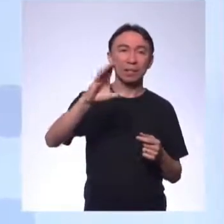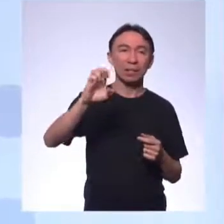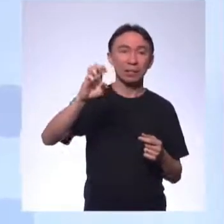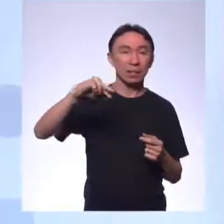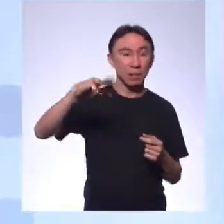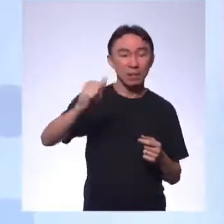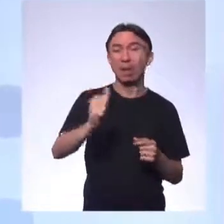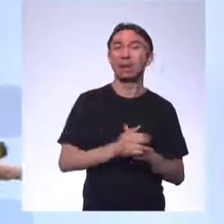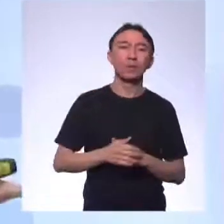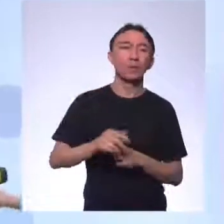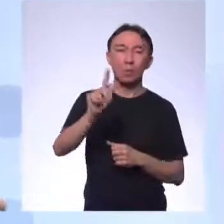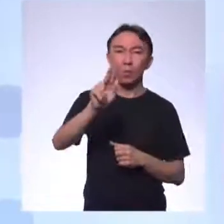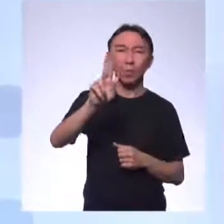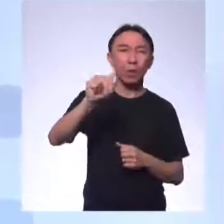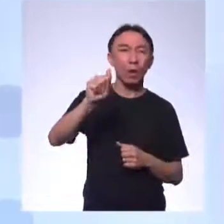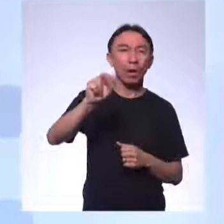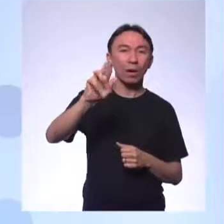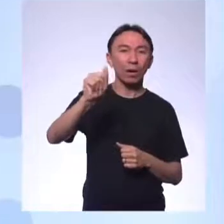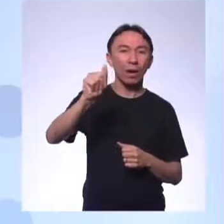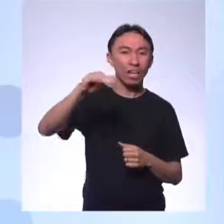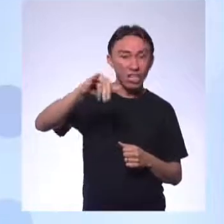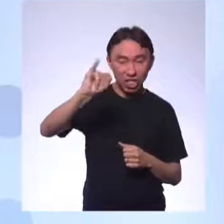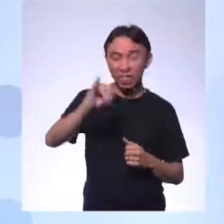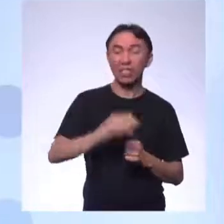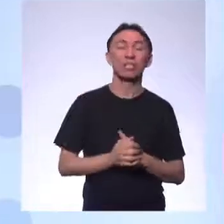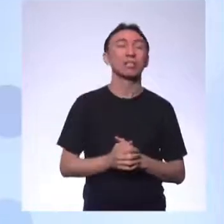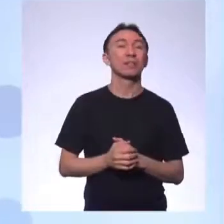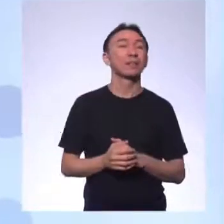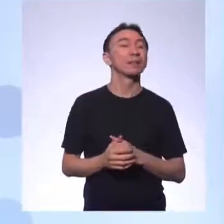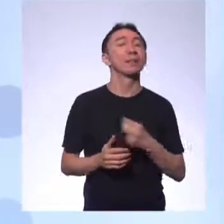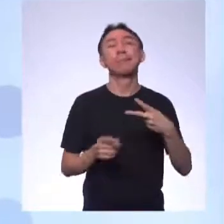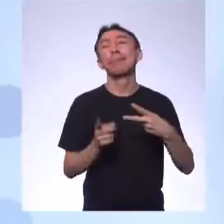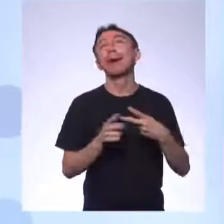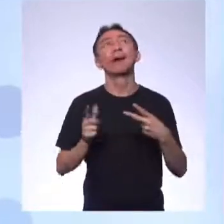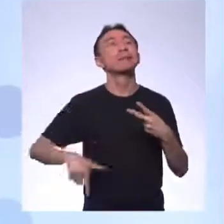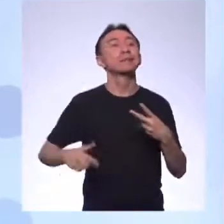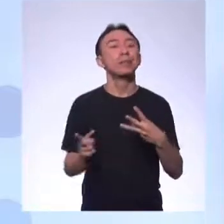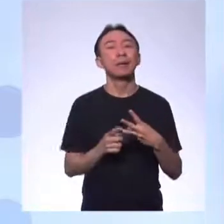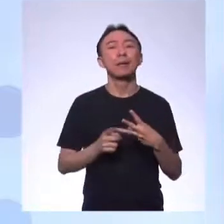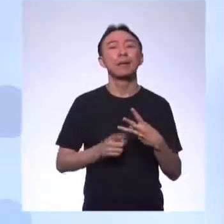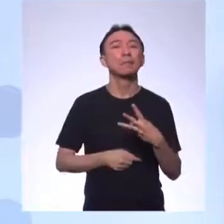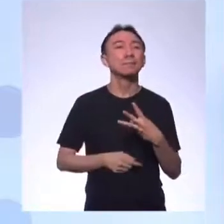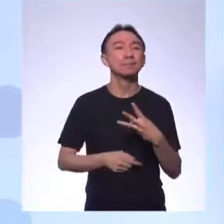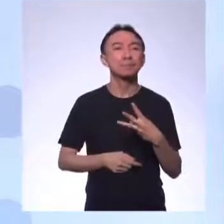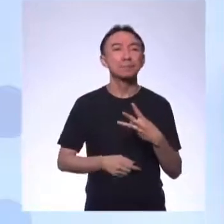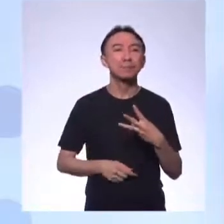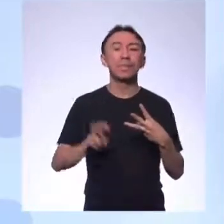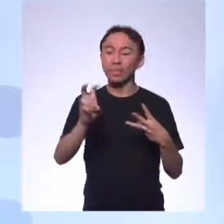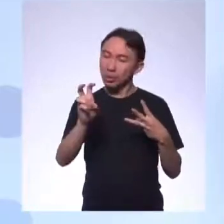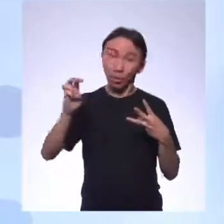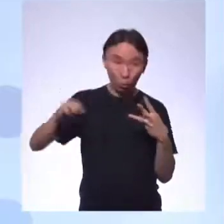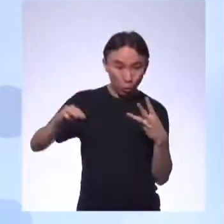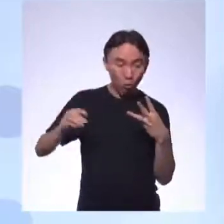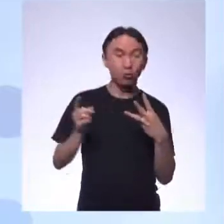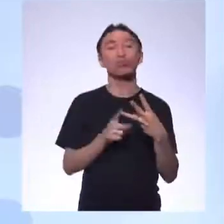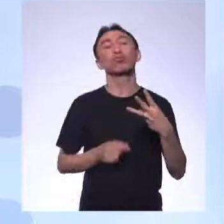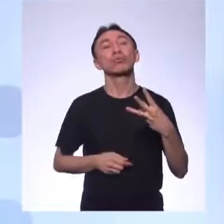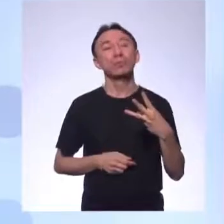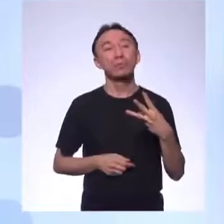o Guarani, que já foi citado por algum aluno aqui no chat. Deixa eu ver qual mais. 5 Minutos, que é o que falaremos dele